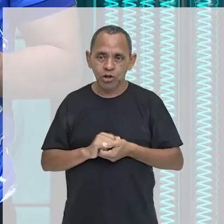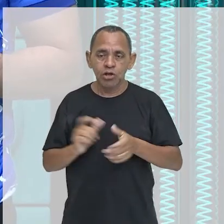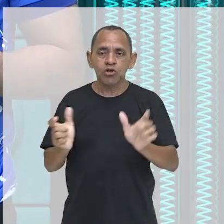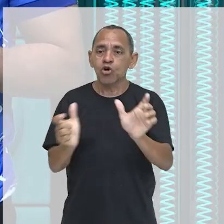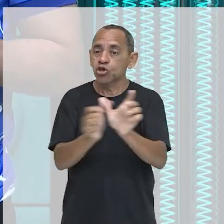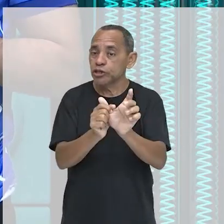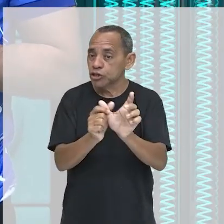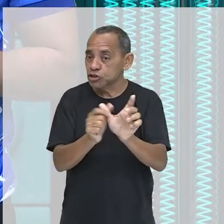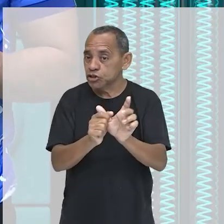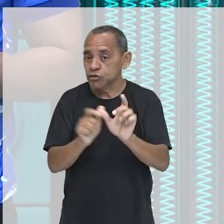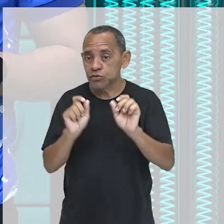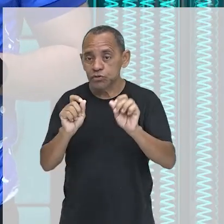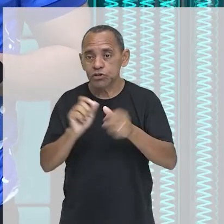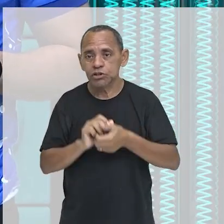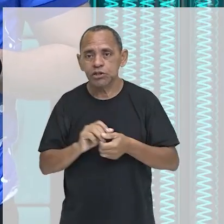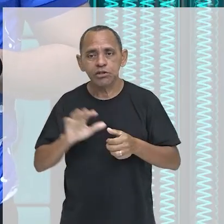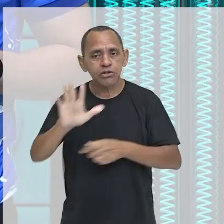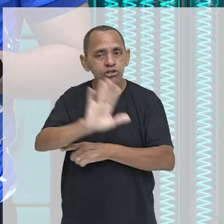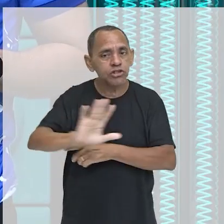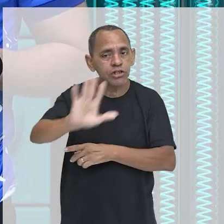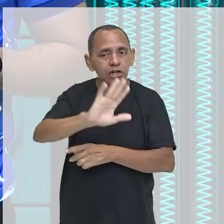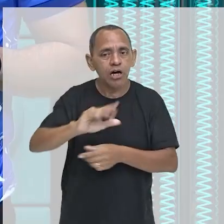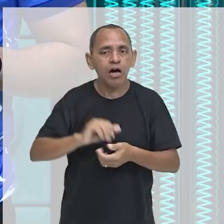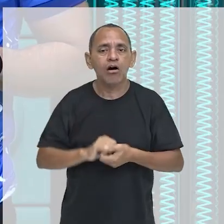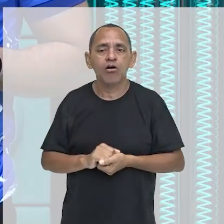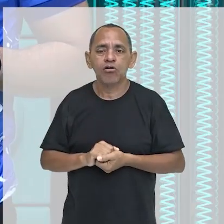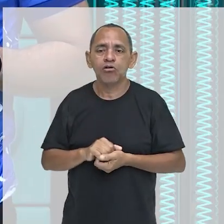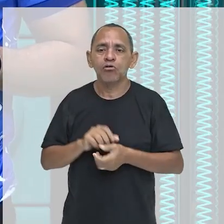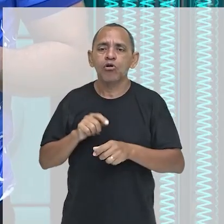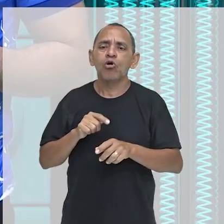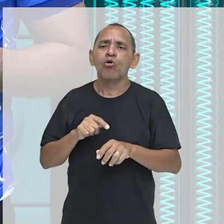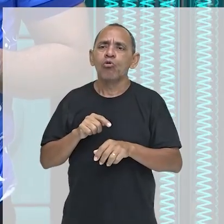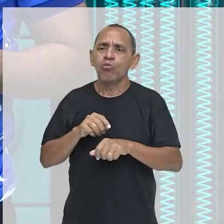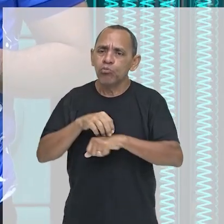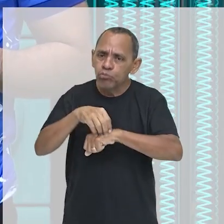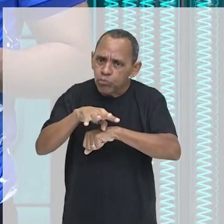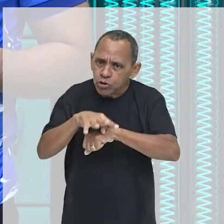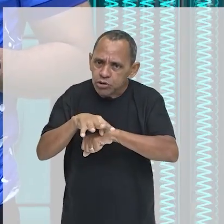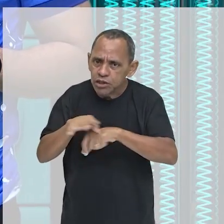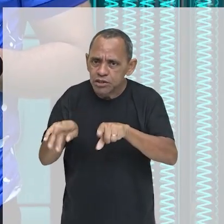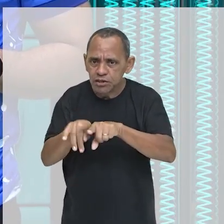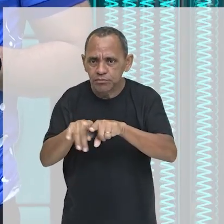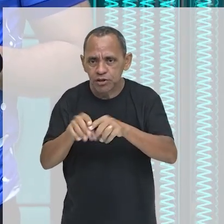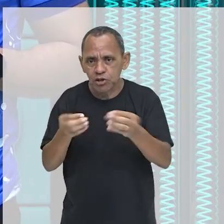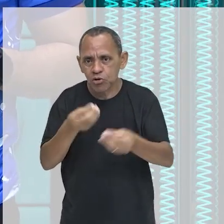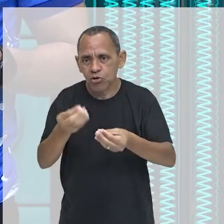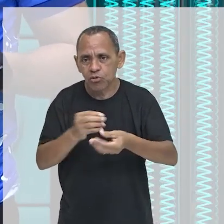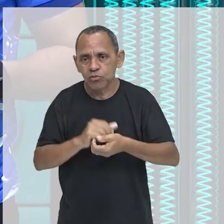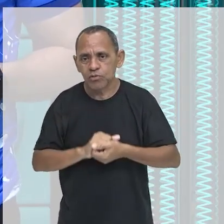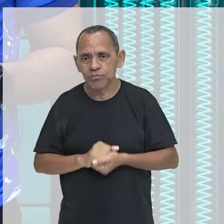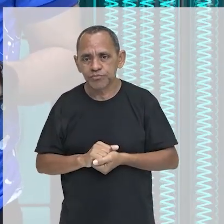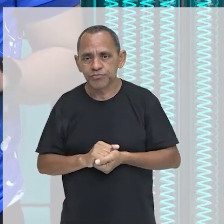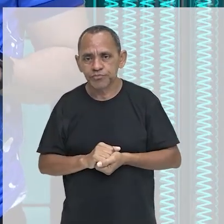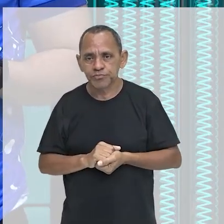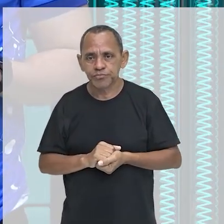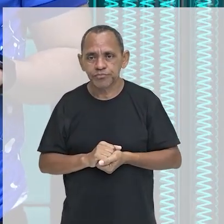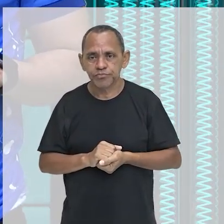são introduzidas, então, por esses elementos conectivos, because, since, as. Um